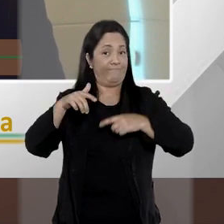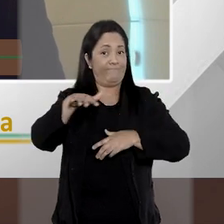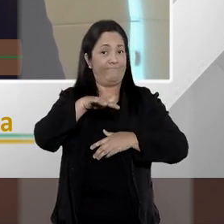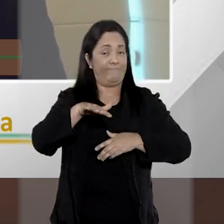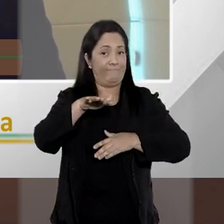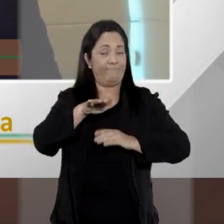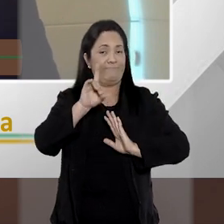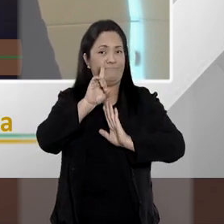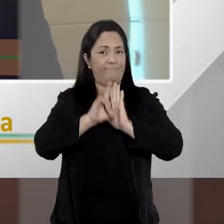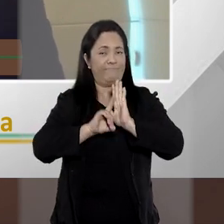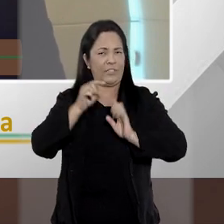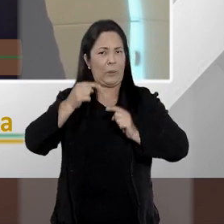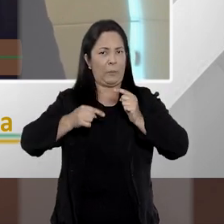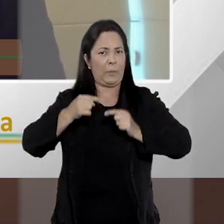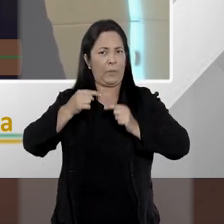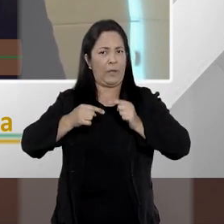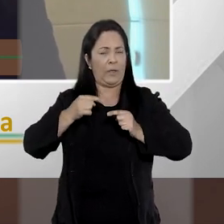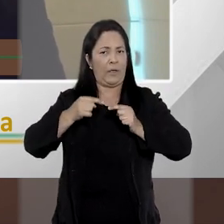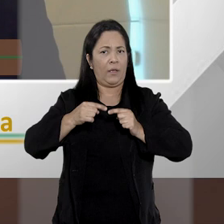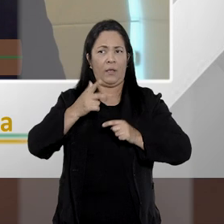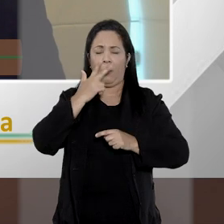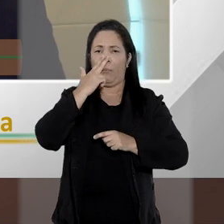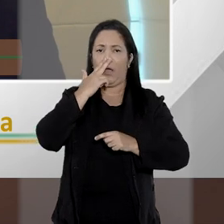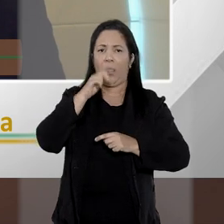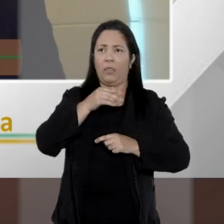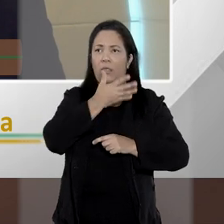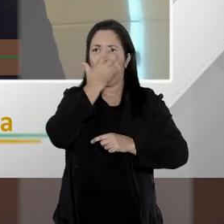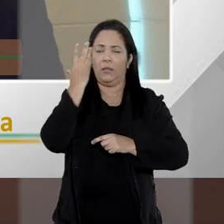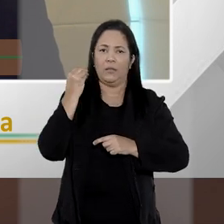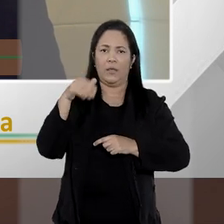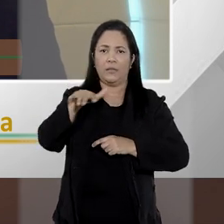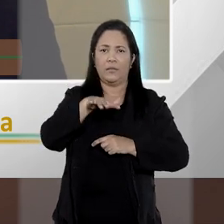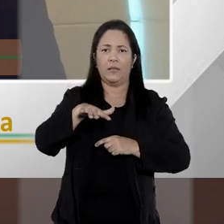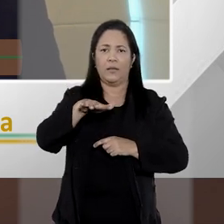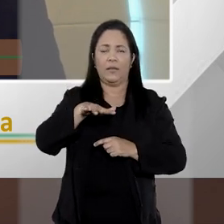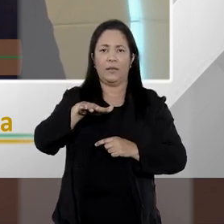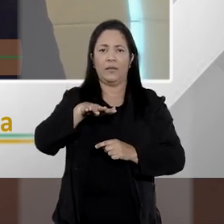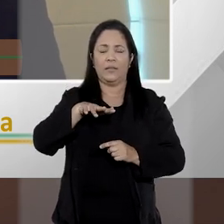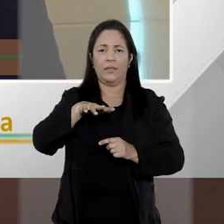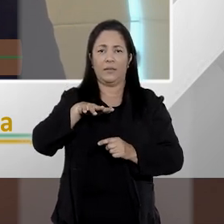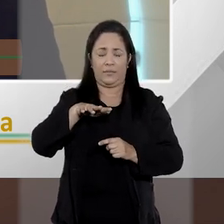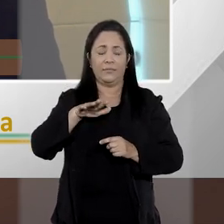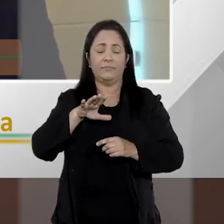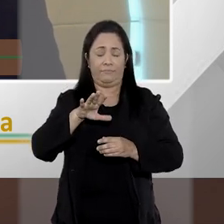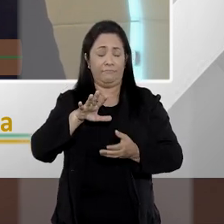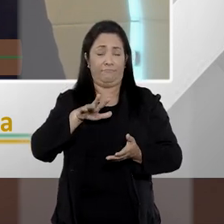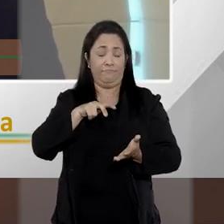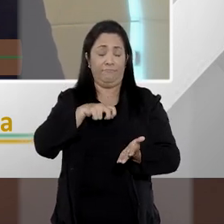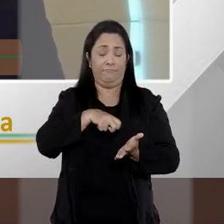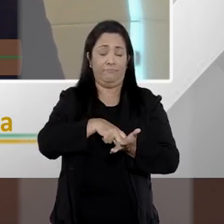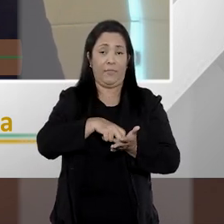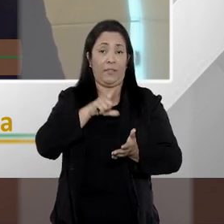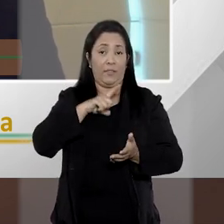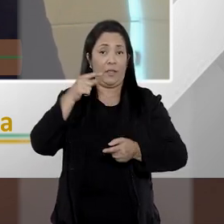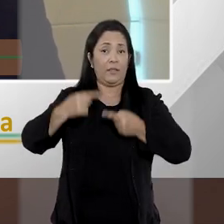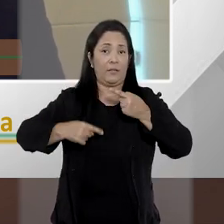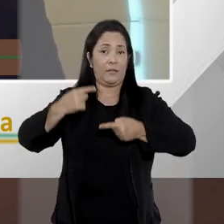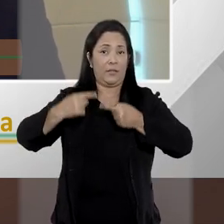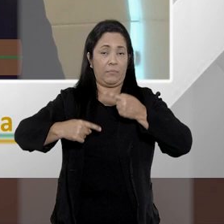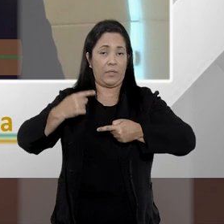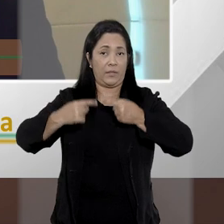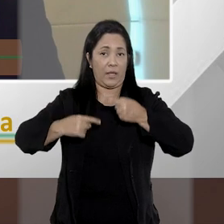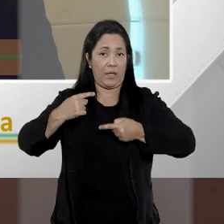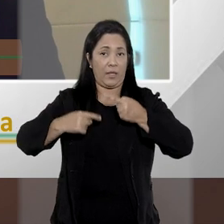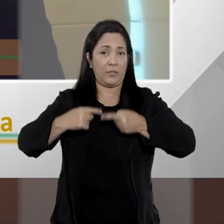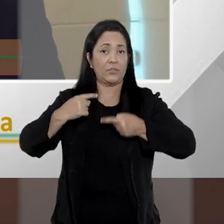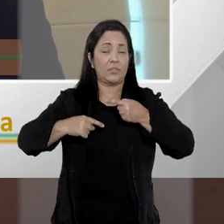ao esquecimento. Né? O direito ao esquecimento na área constitucional tem um tratamento, um debate próprio ali de alguns precedentes